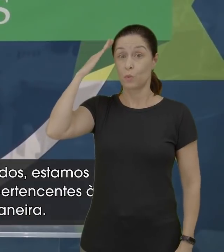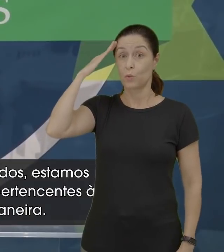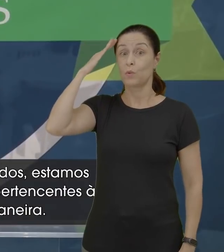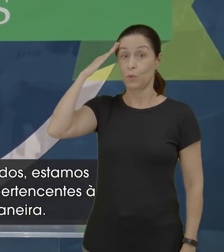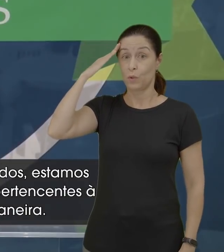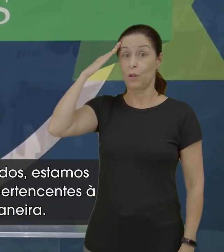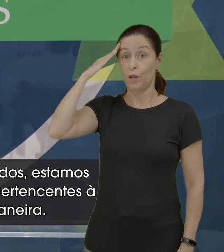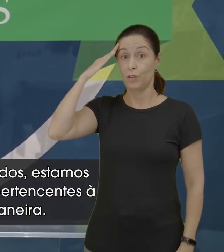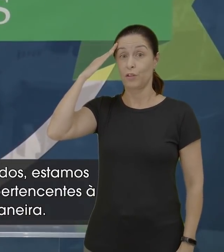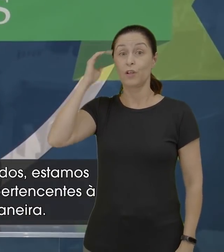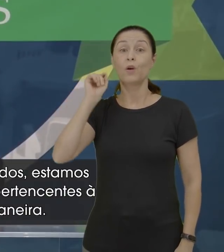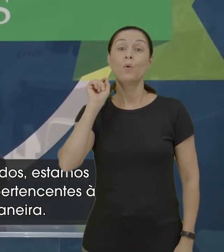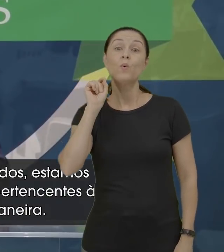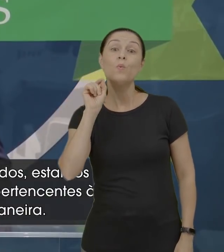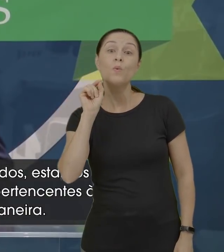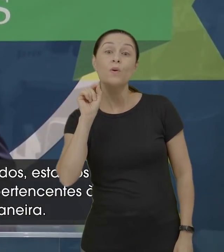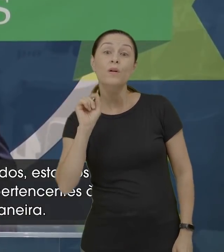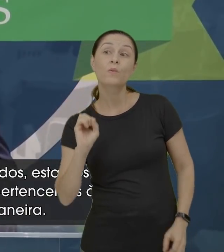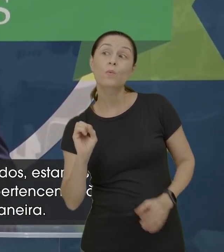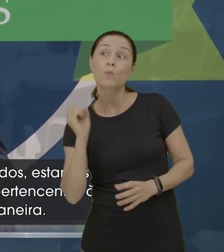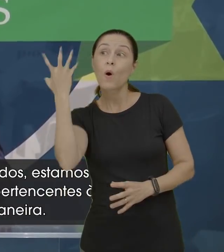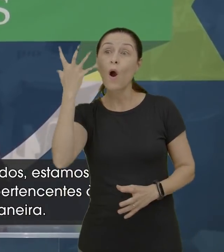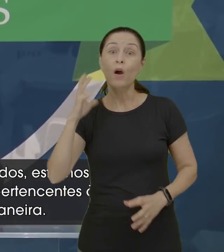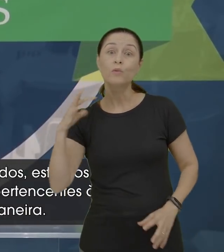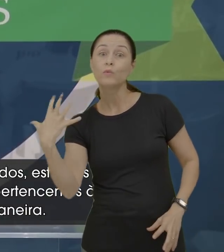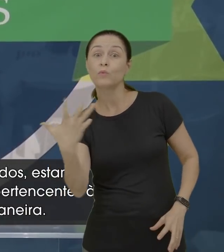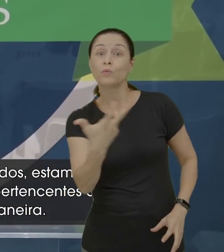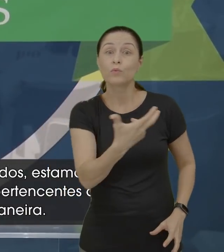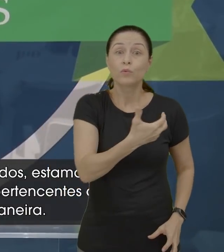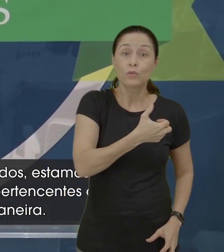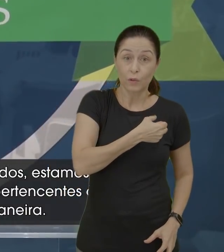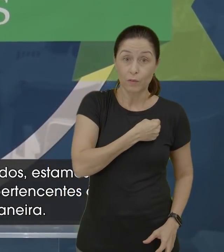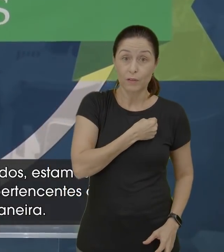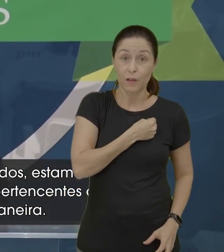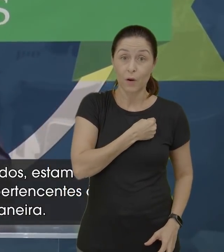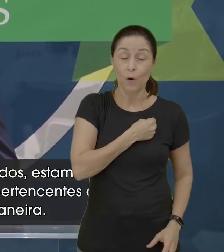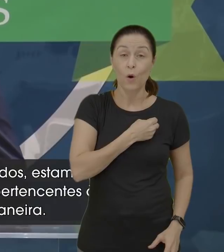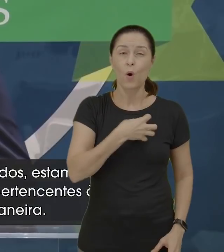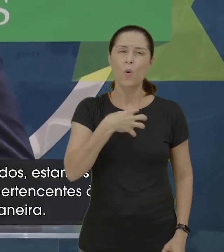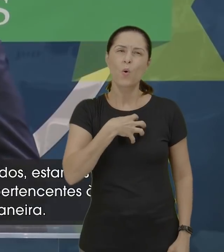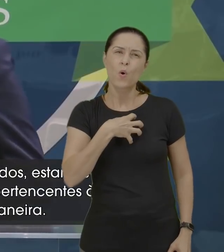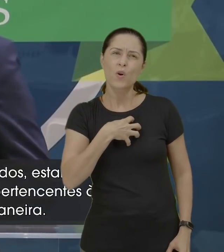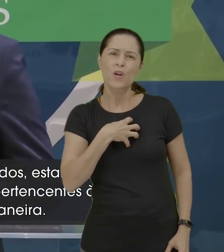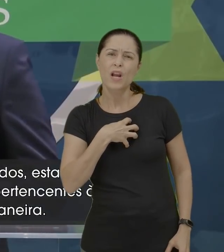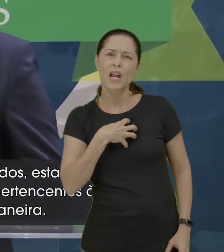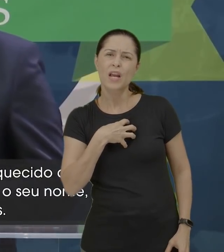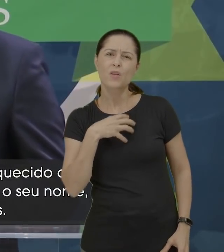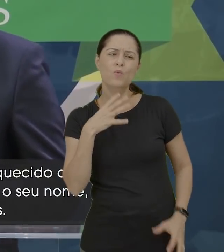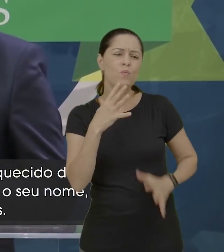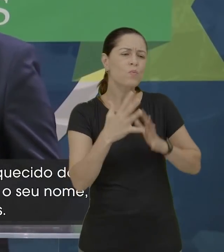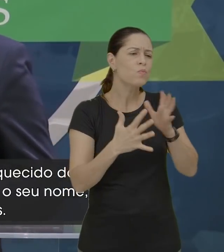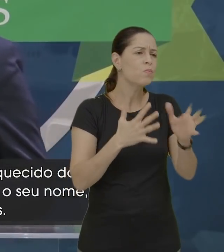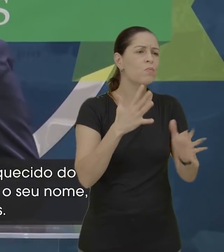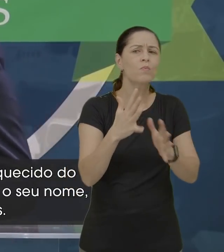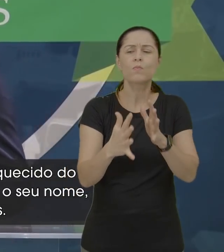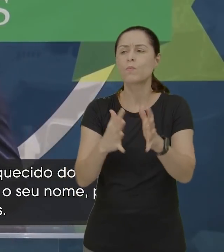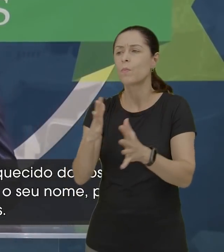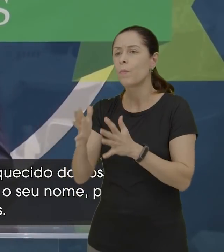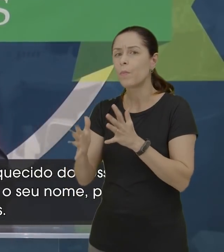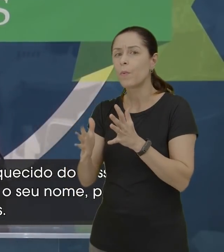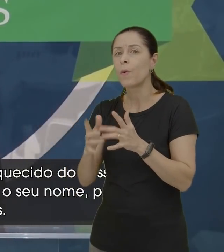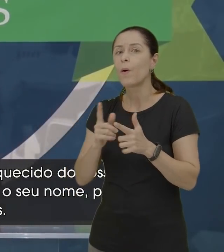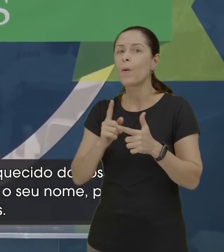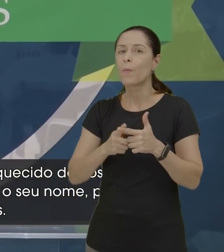são melhores e pertencentes à salvação, ainda que falamos desta maneira. Porque Deus não